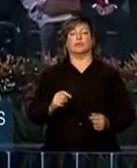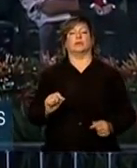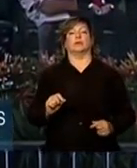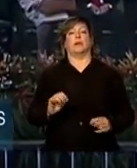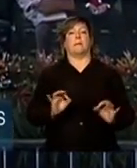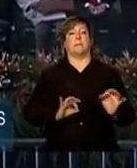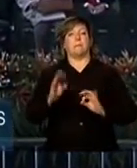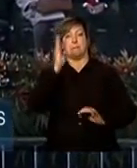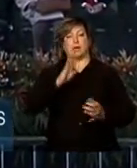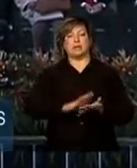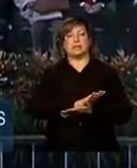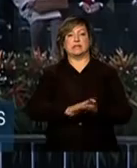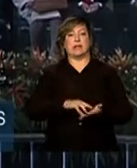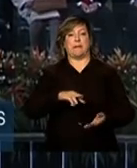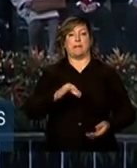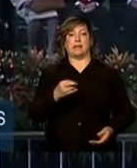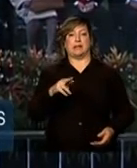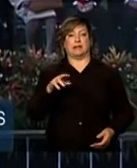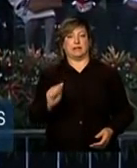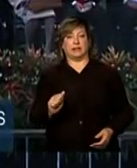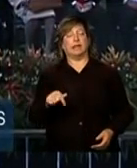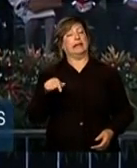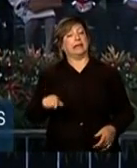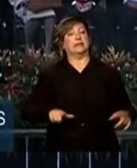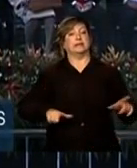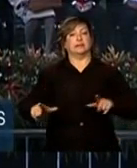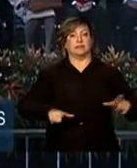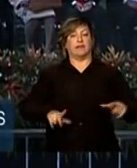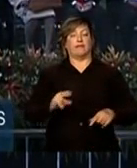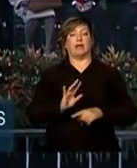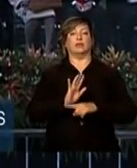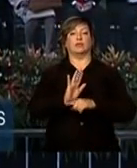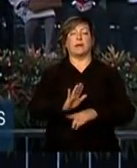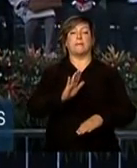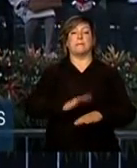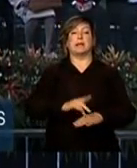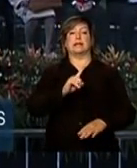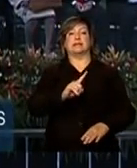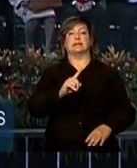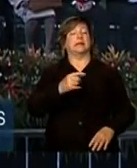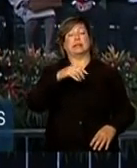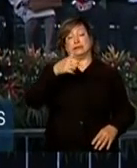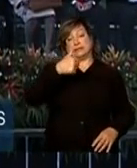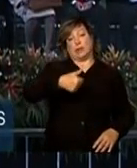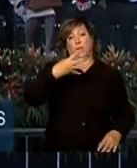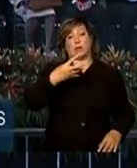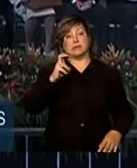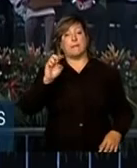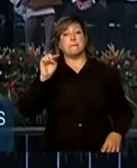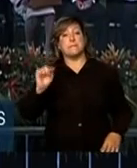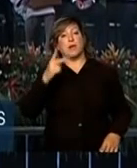Sem Miséria. Ação que beneficiará mais de 145 mil pessoas no estado